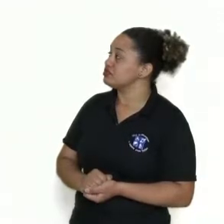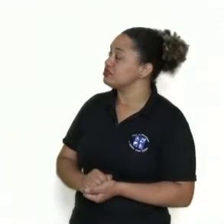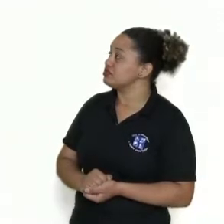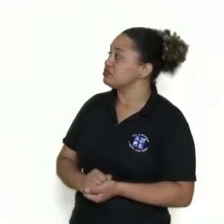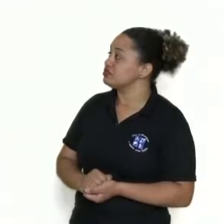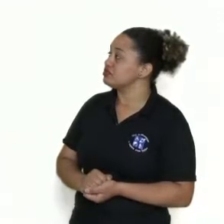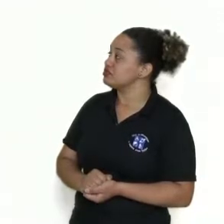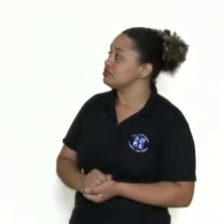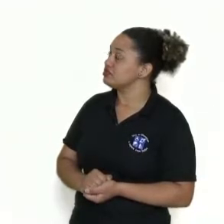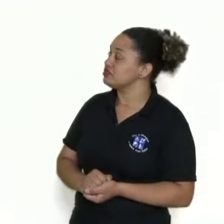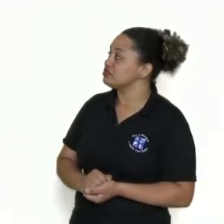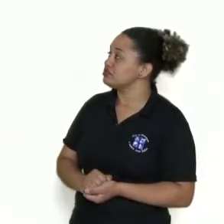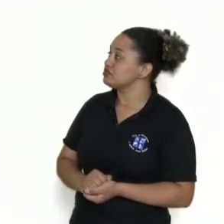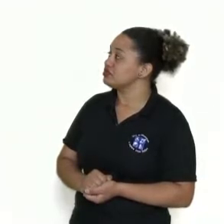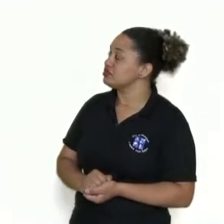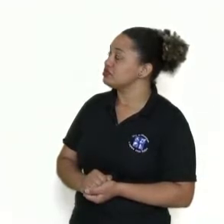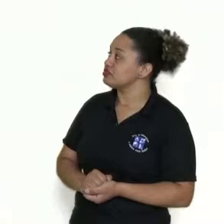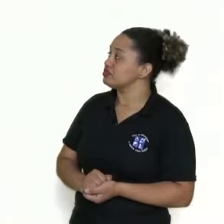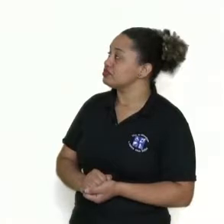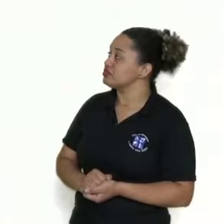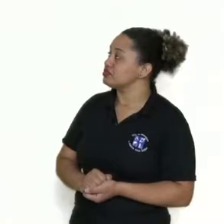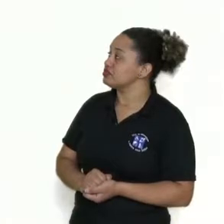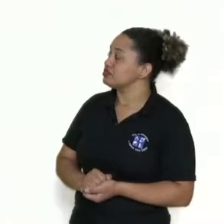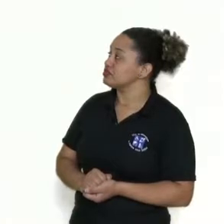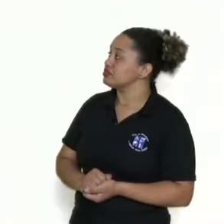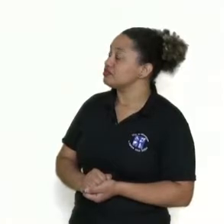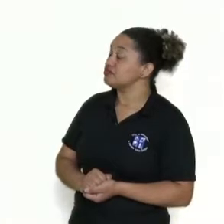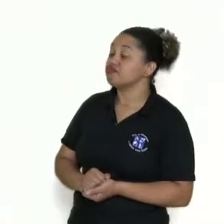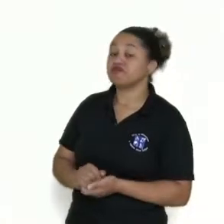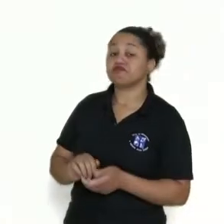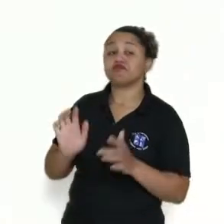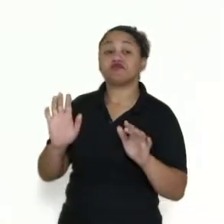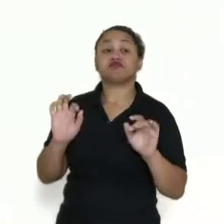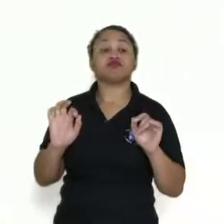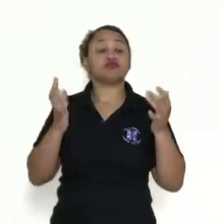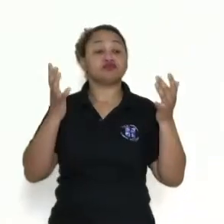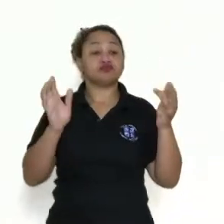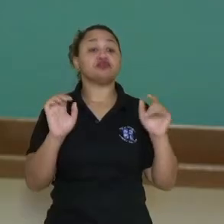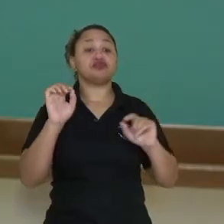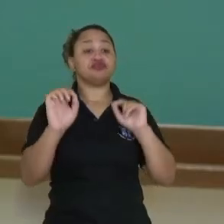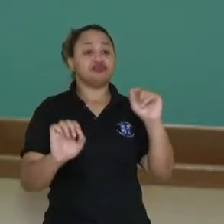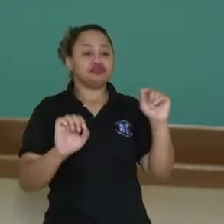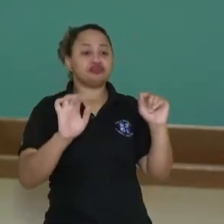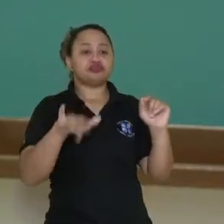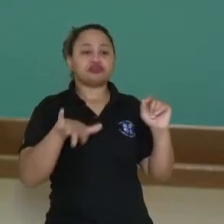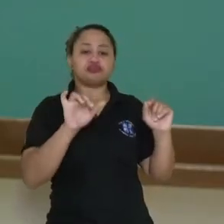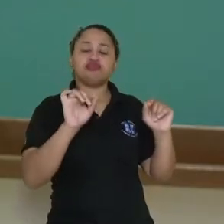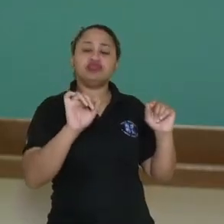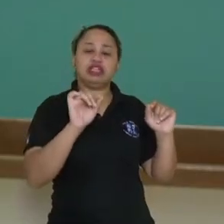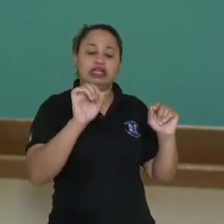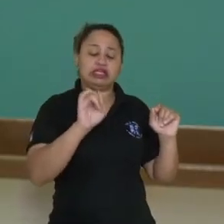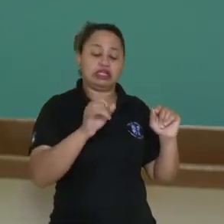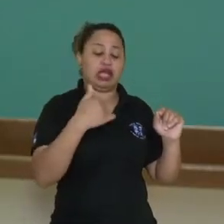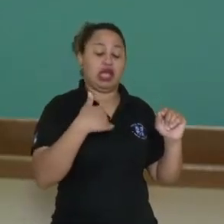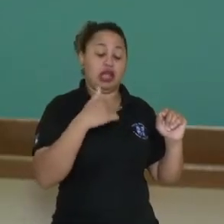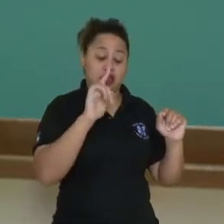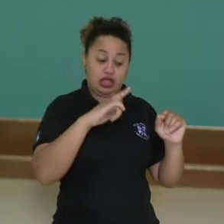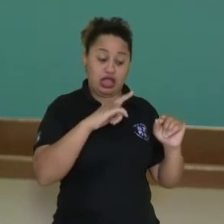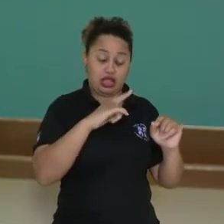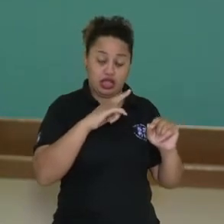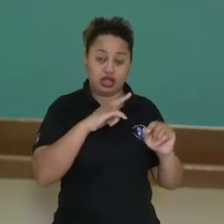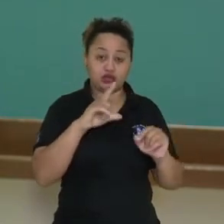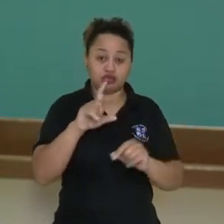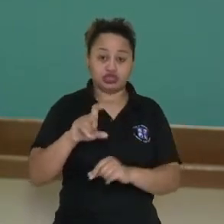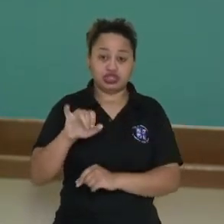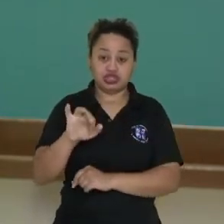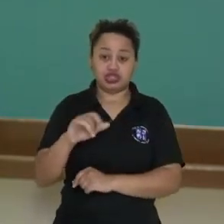as plantas, causando queimaduras que lembram as causadas quando colocamos adubo demais na terra. Você pegar aquele adubo comprado e utilizar